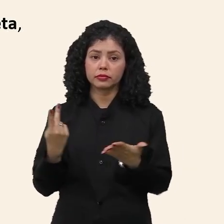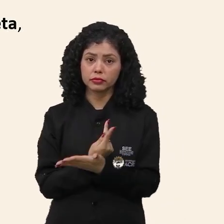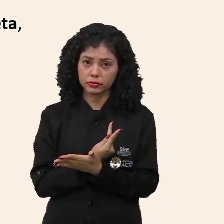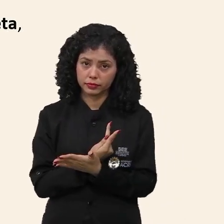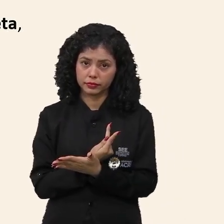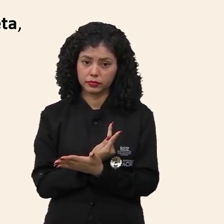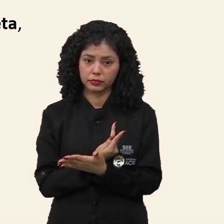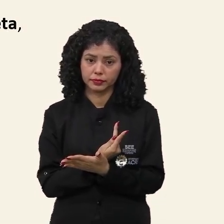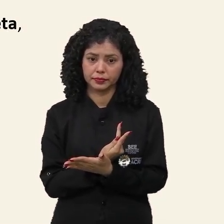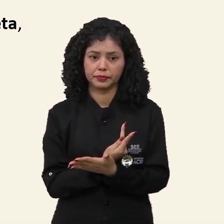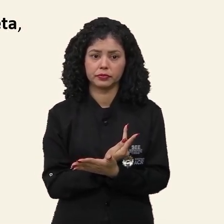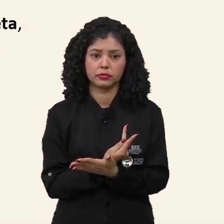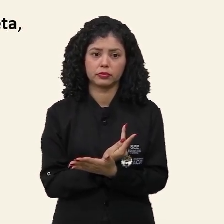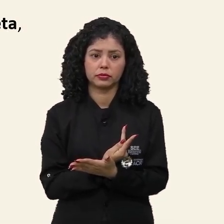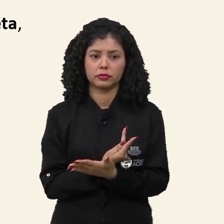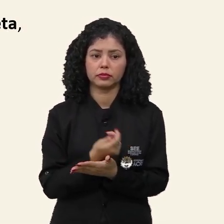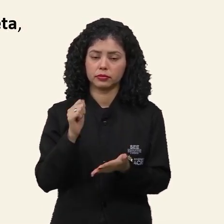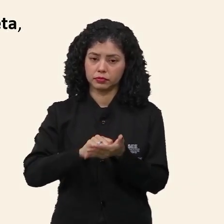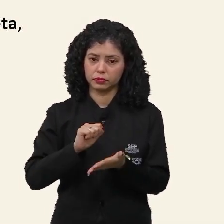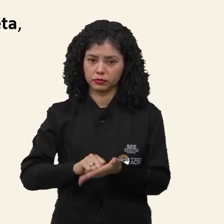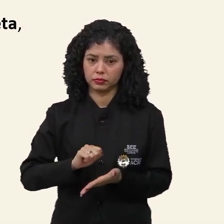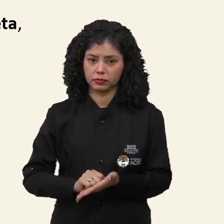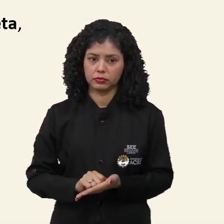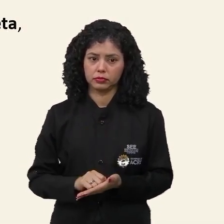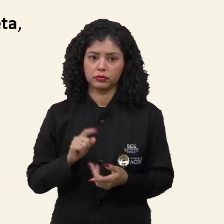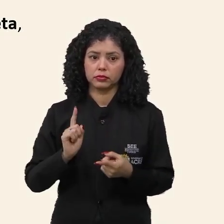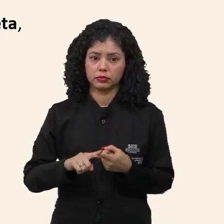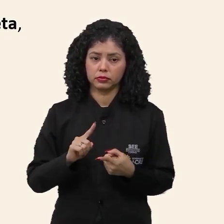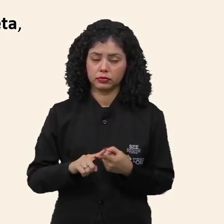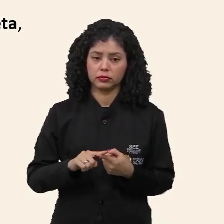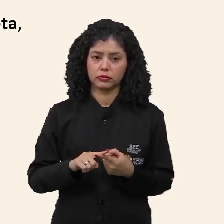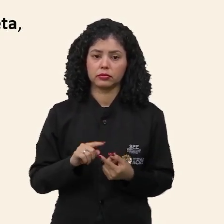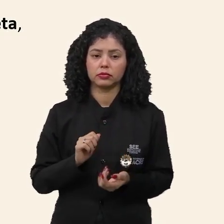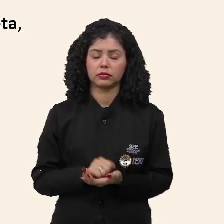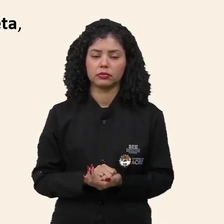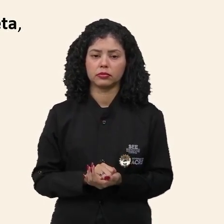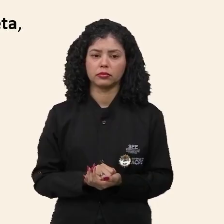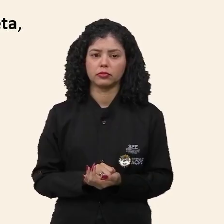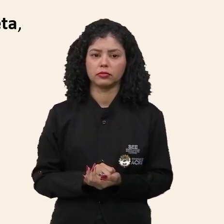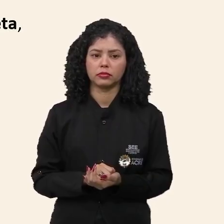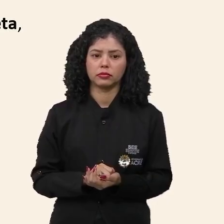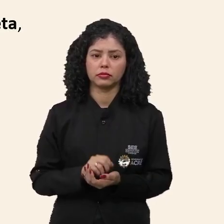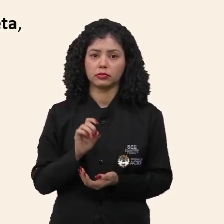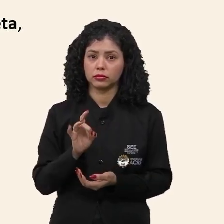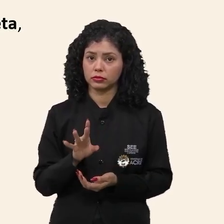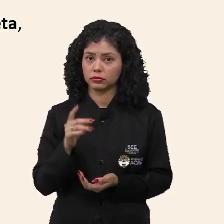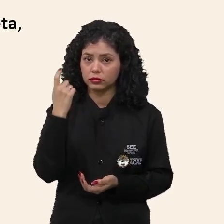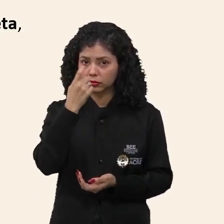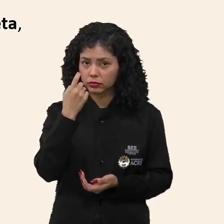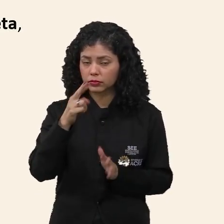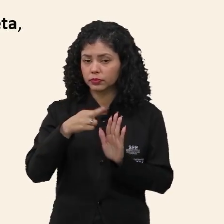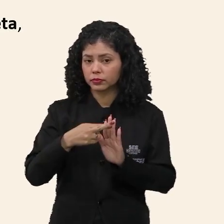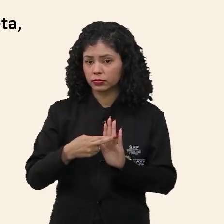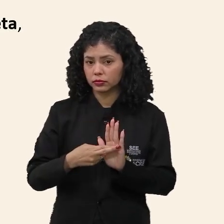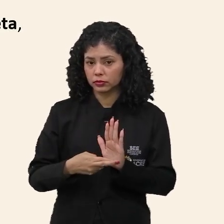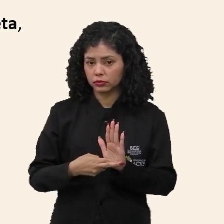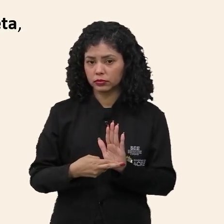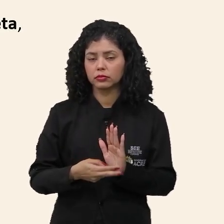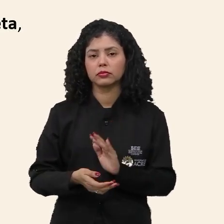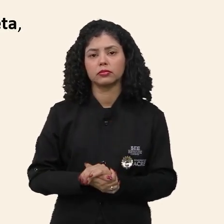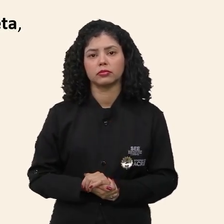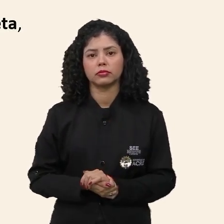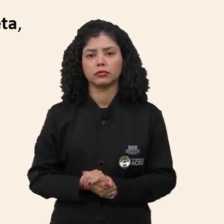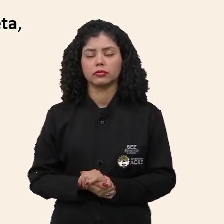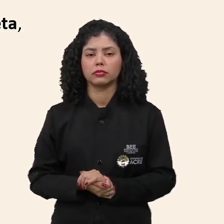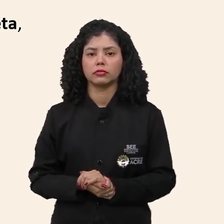é incorreta. Porque a gramática prescritiva, ela se preocupa com o quê? Com regras, com a norma culta.